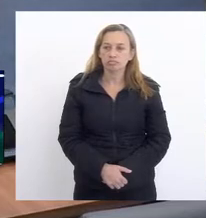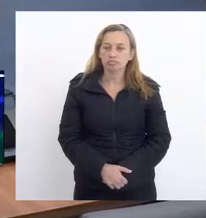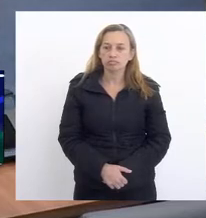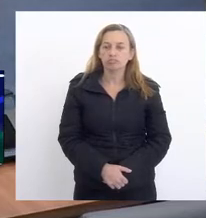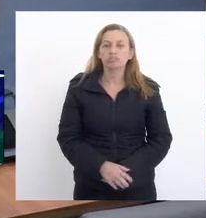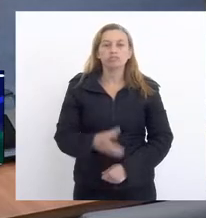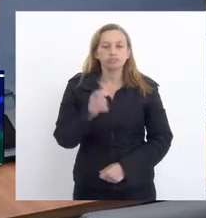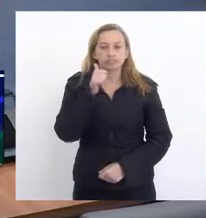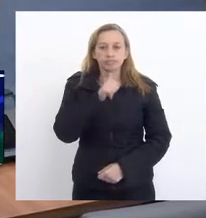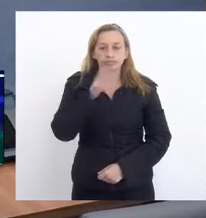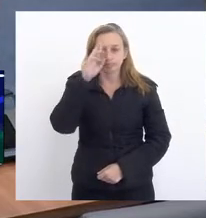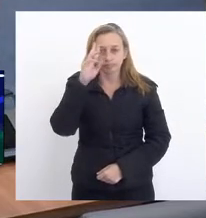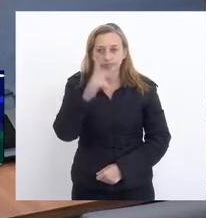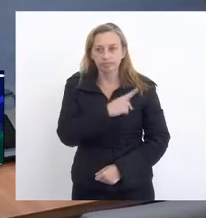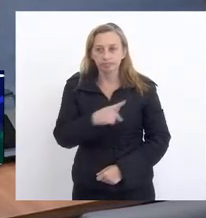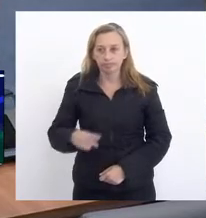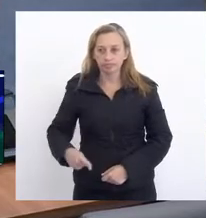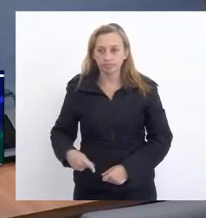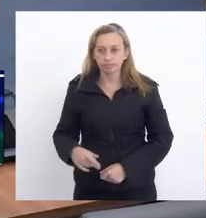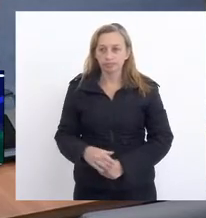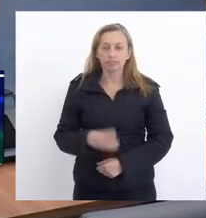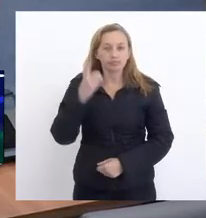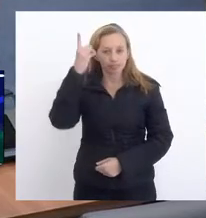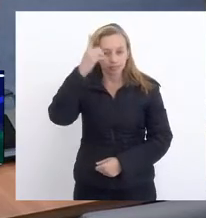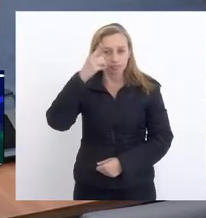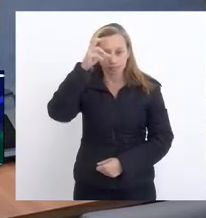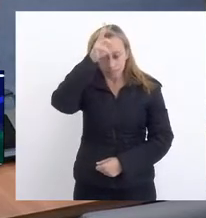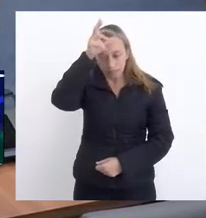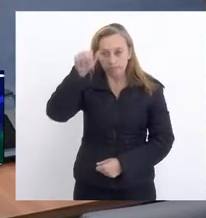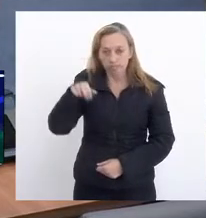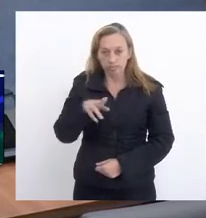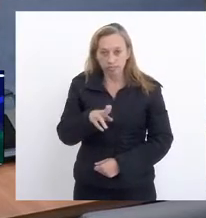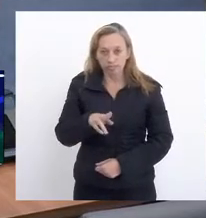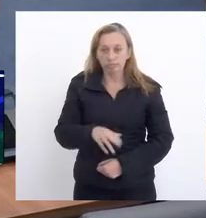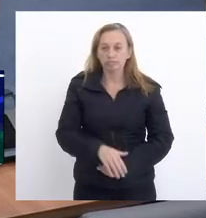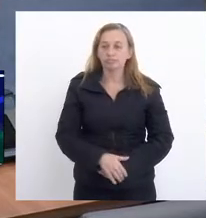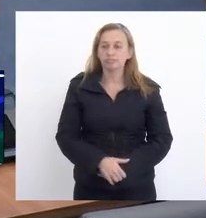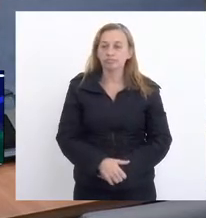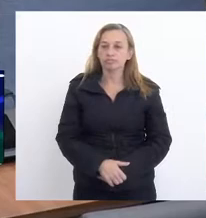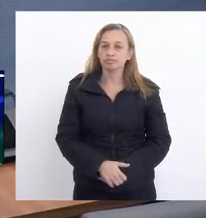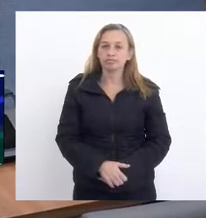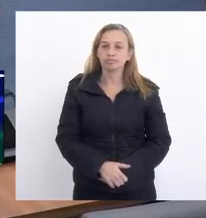Senhora presidente, deputada Tia Ju,